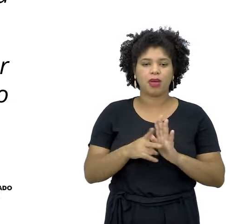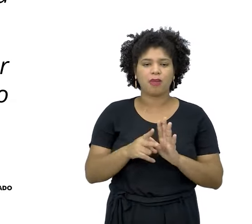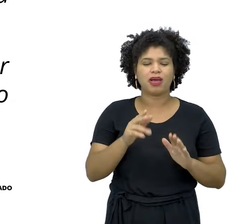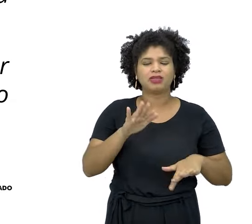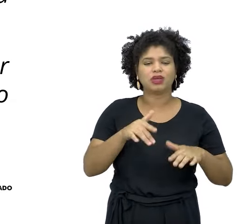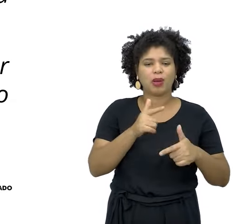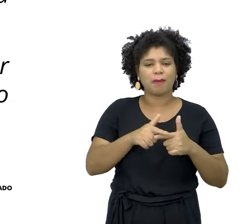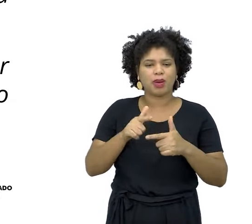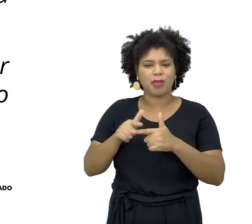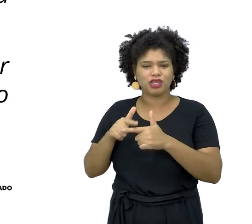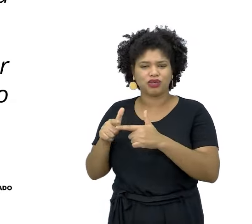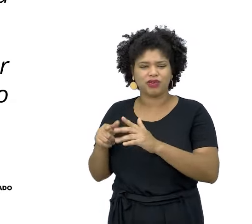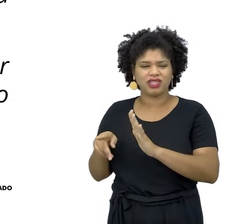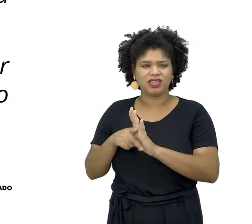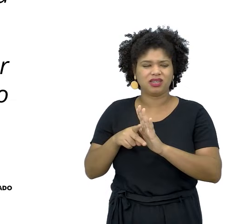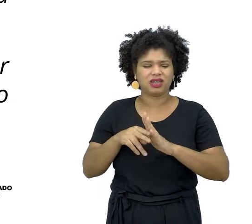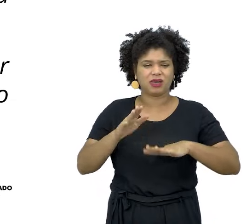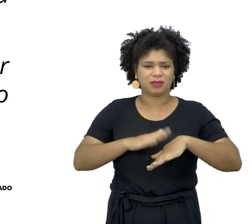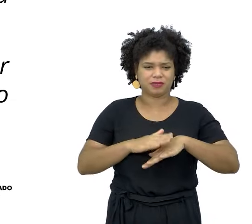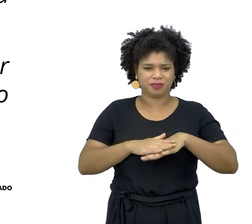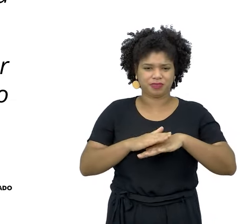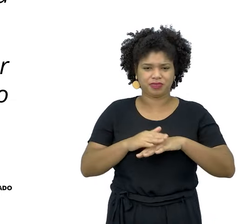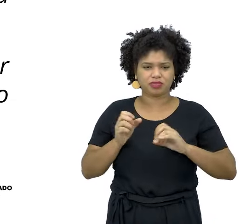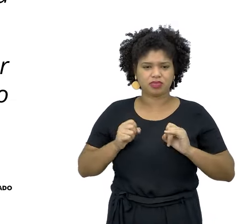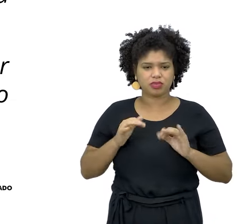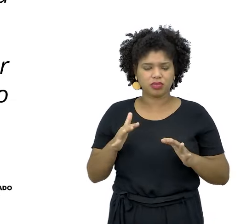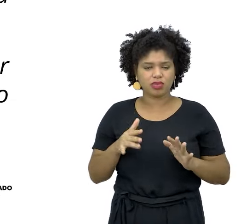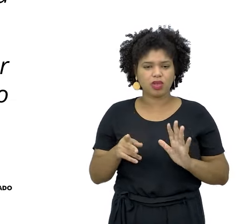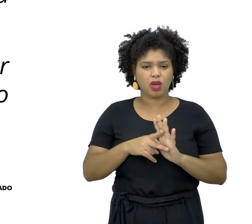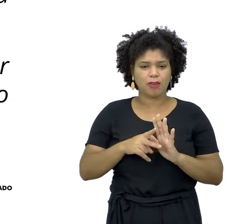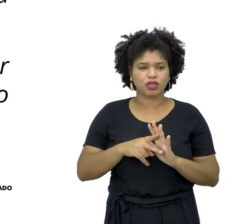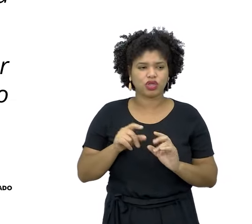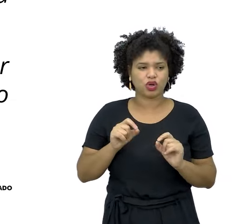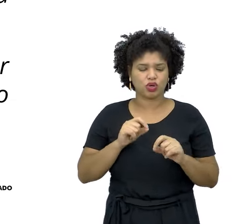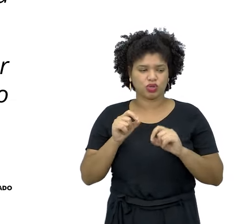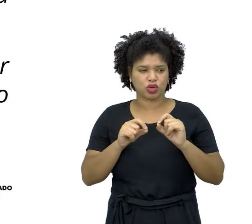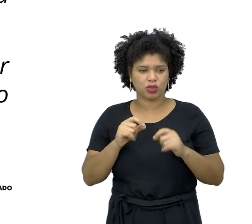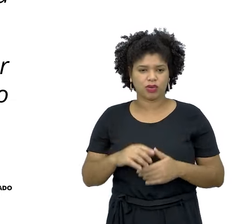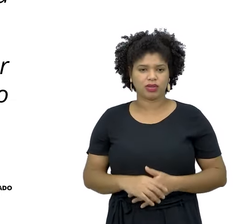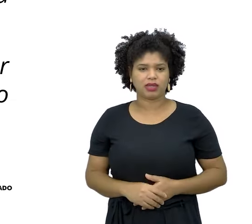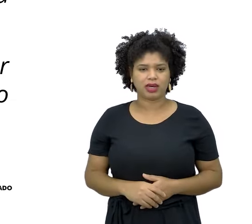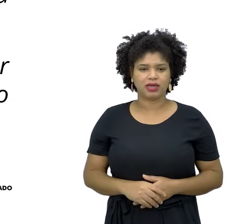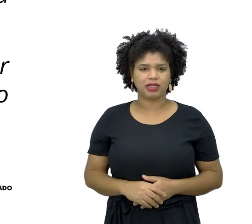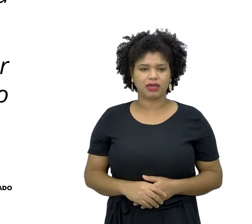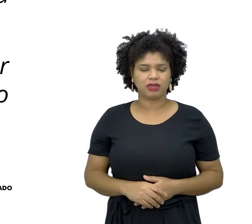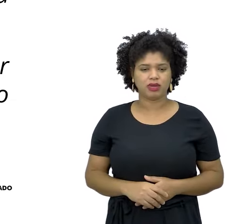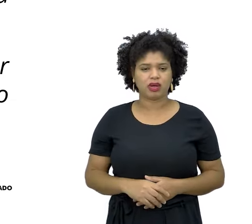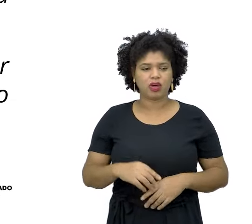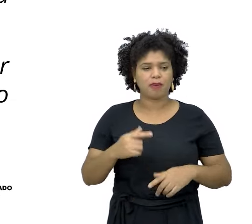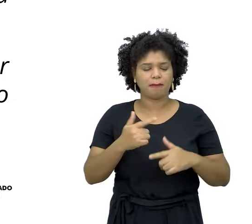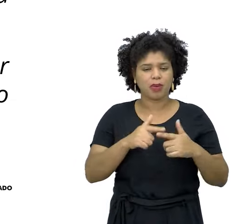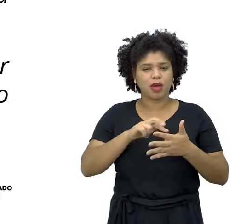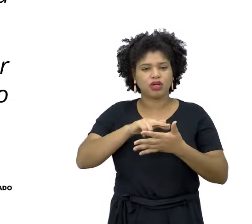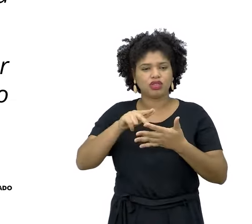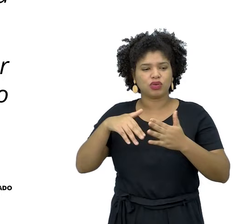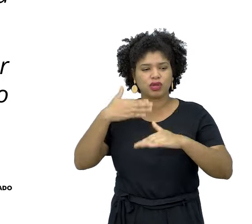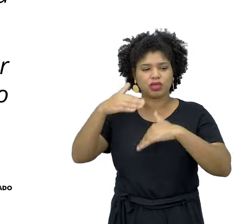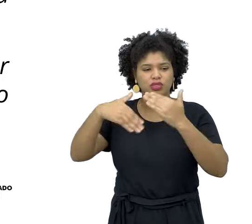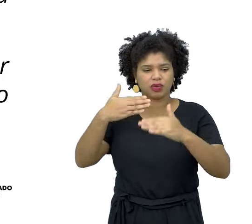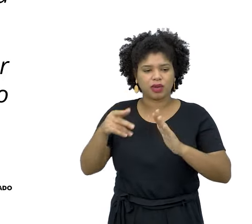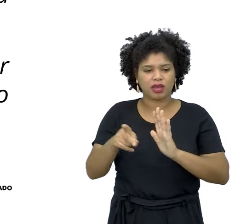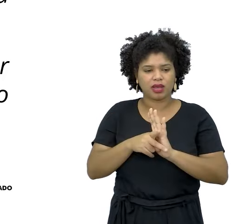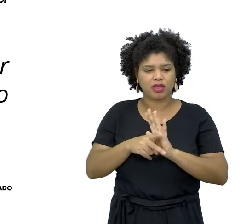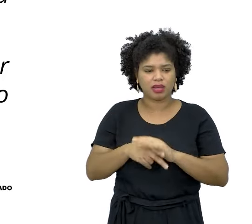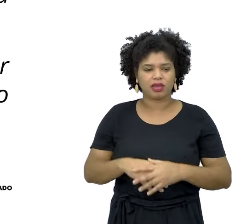na prática, sugerimos ações que poderão auxiliar o professor na TPC durante o planejamento do desenvolvimento da sequência